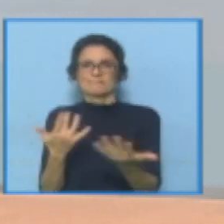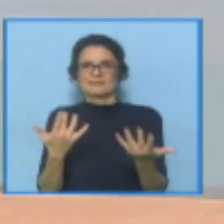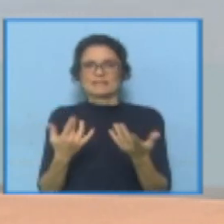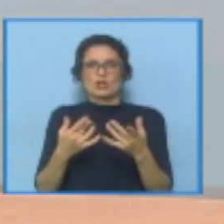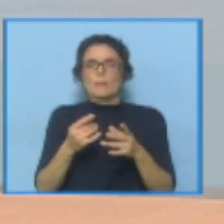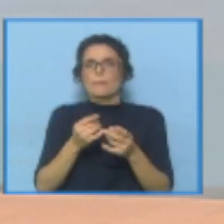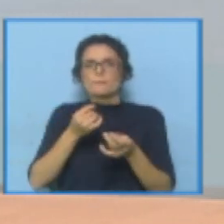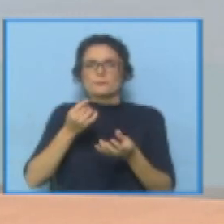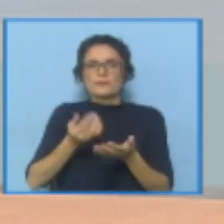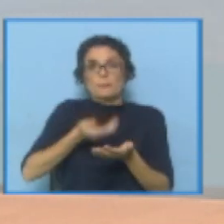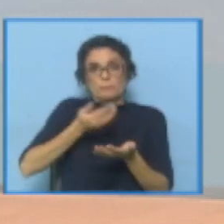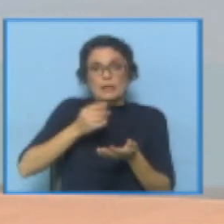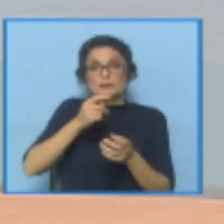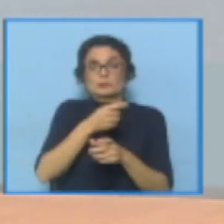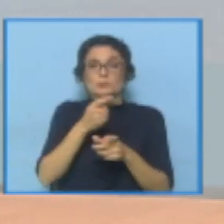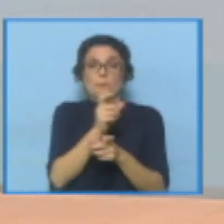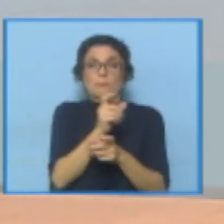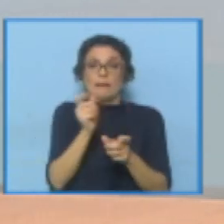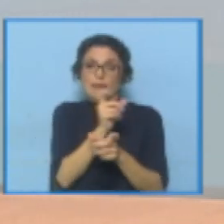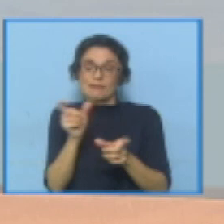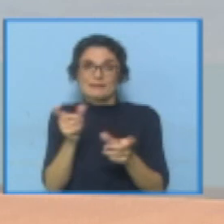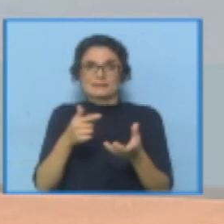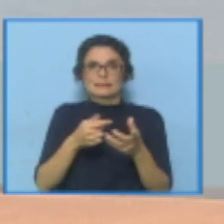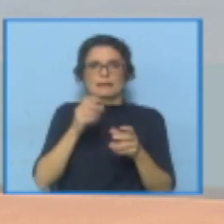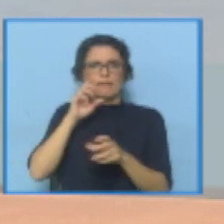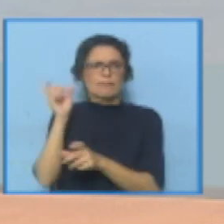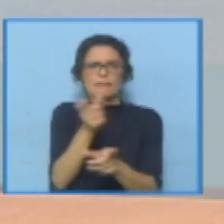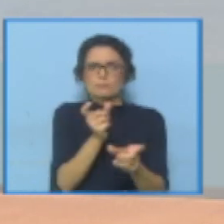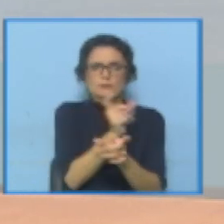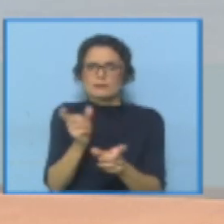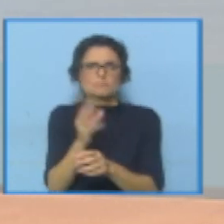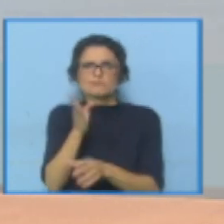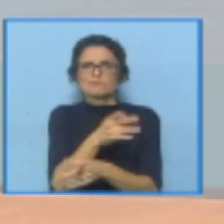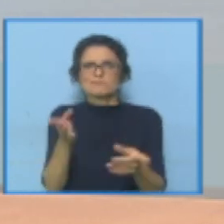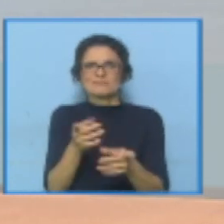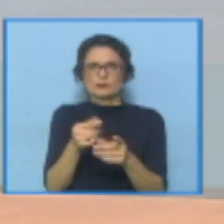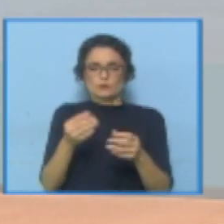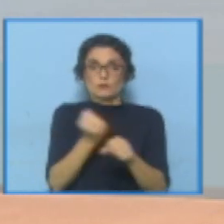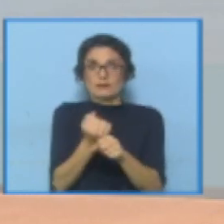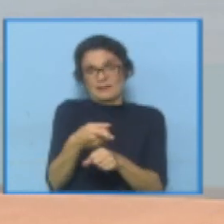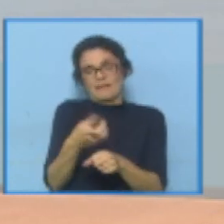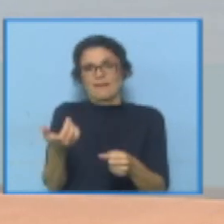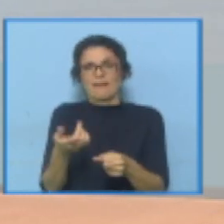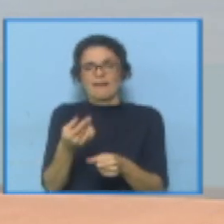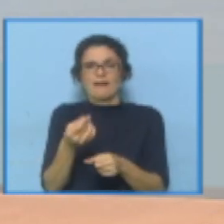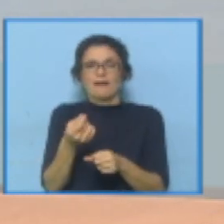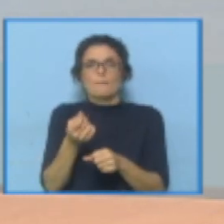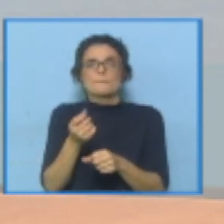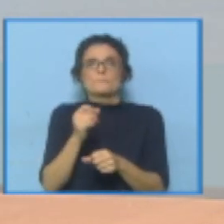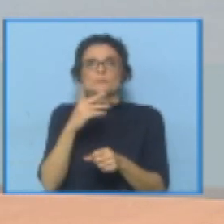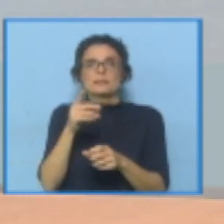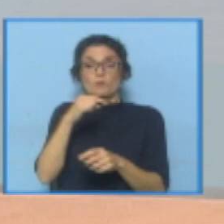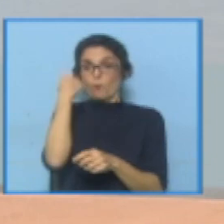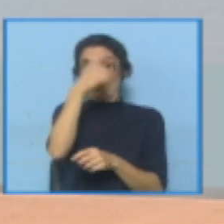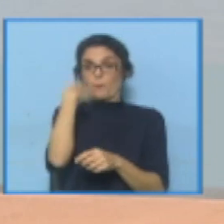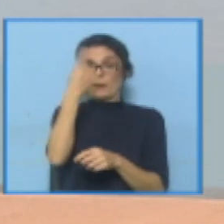de letras, lenga-lengas, caça às palavras. Temos, por exemplo, aqui uma atividade engraçada que é com emojis,